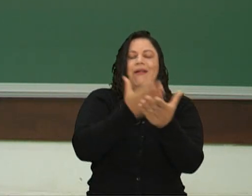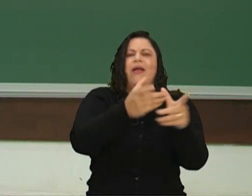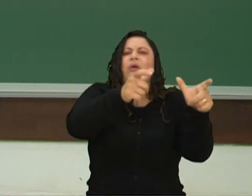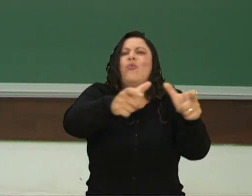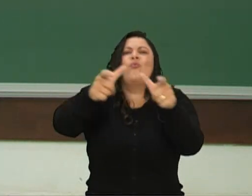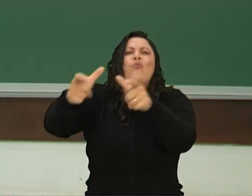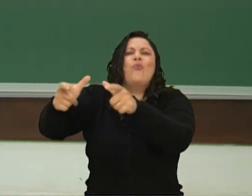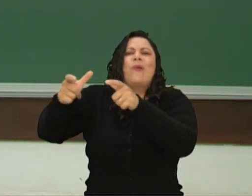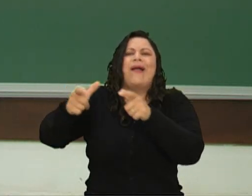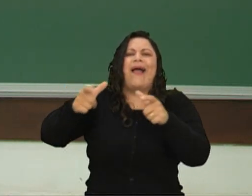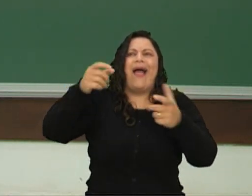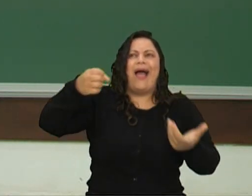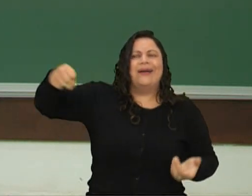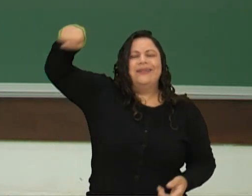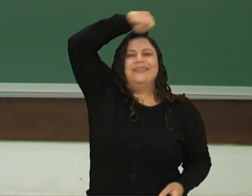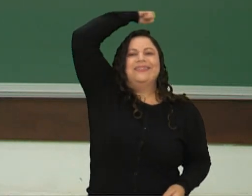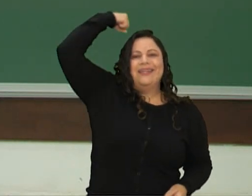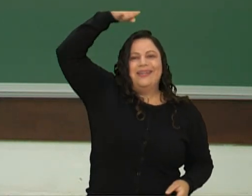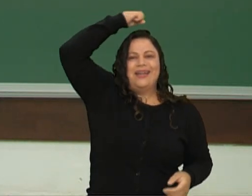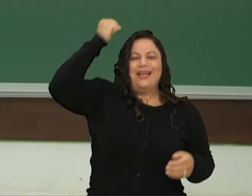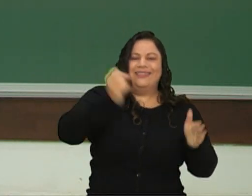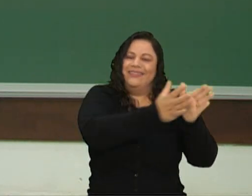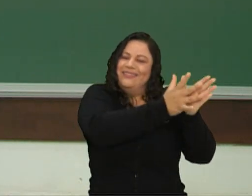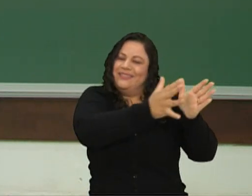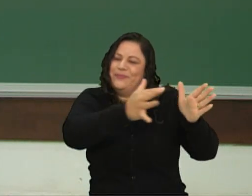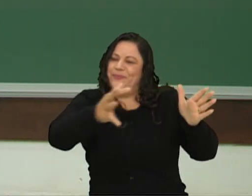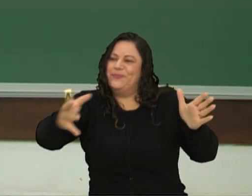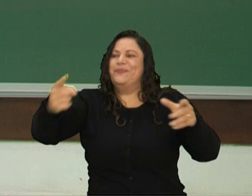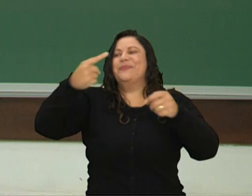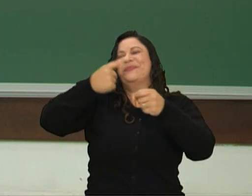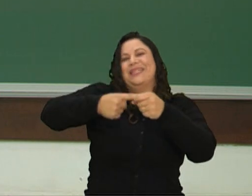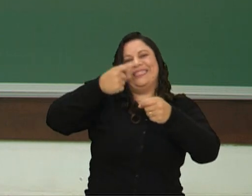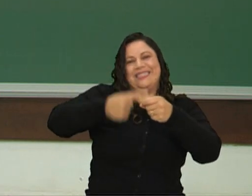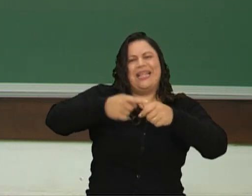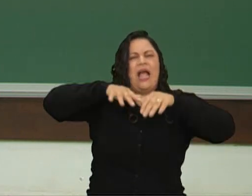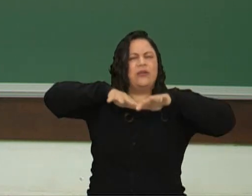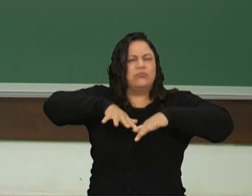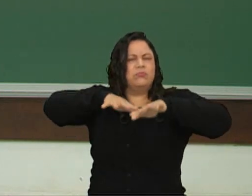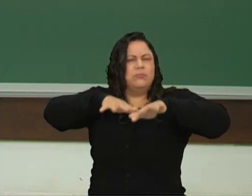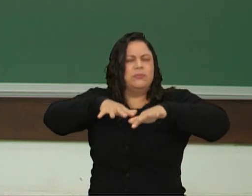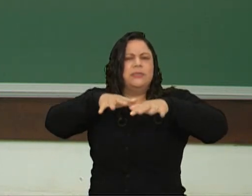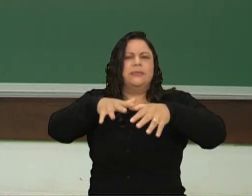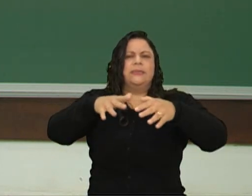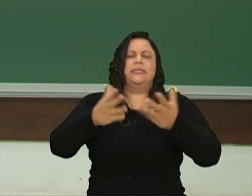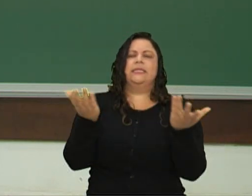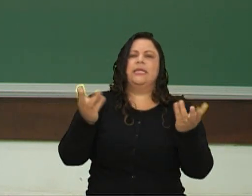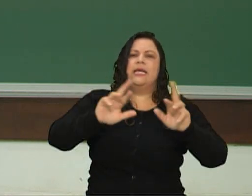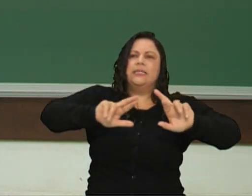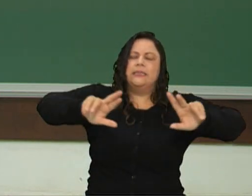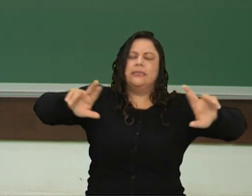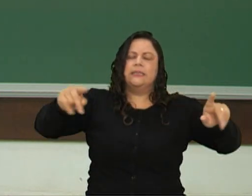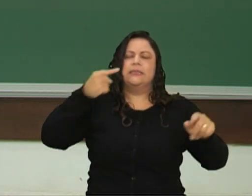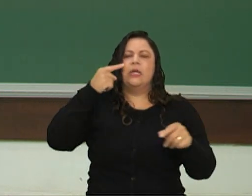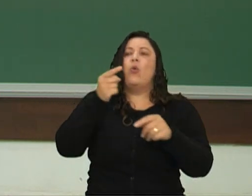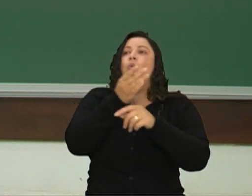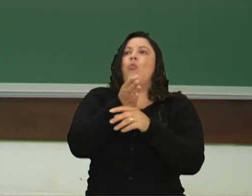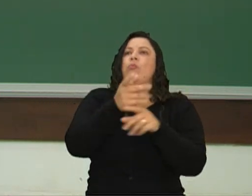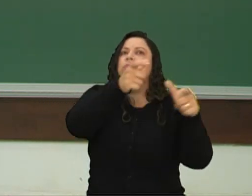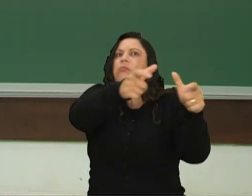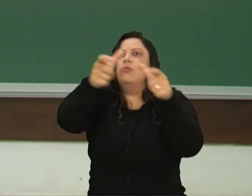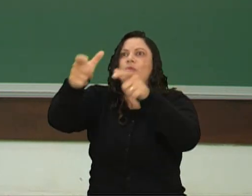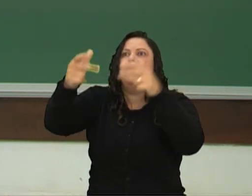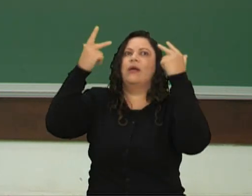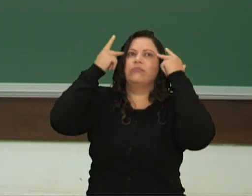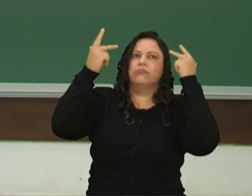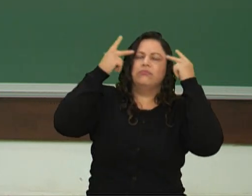uma sequência falando de cidades sagradas, peregrinação, lugares naturais, lugares construídos. Mas